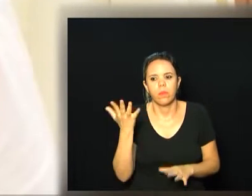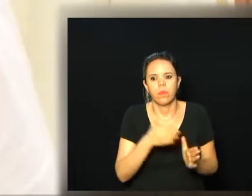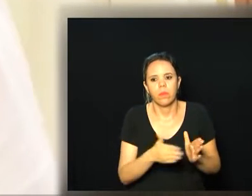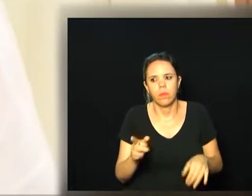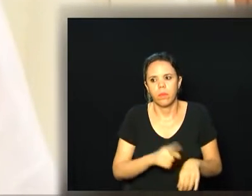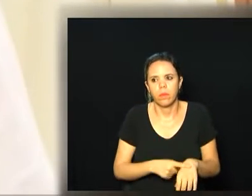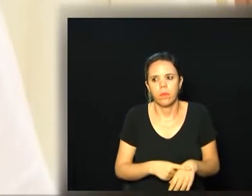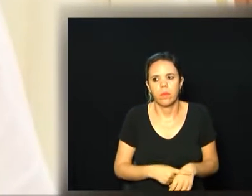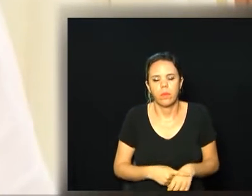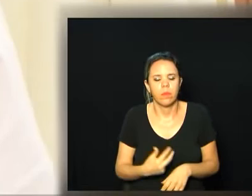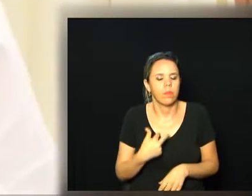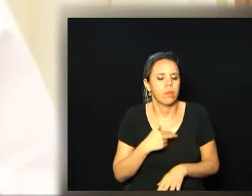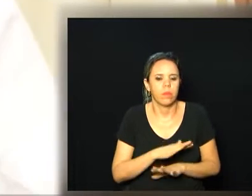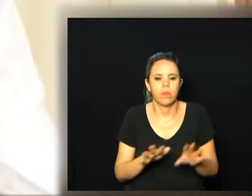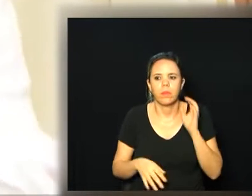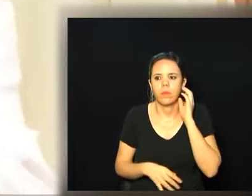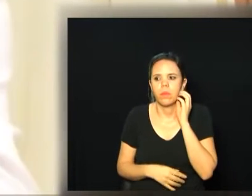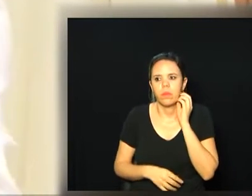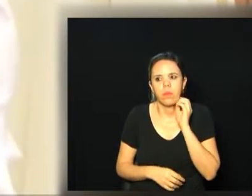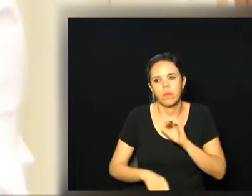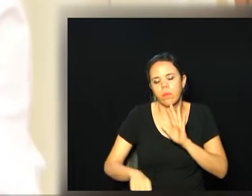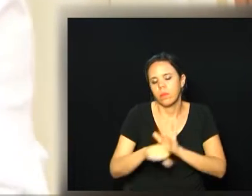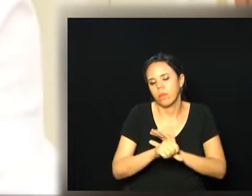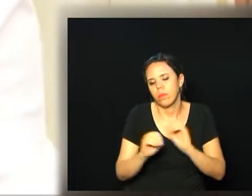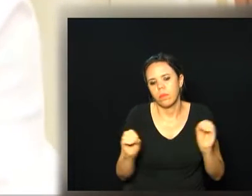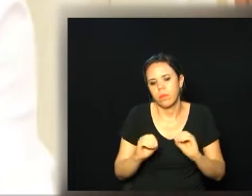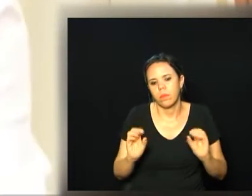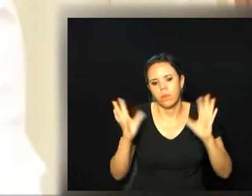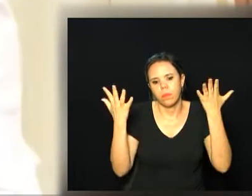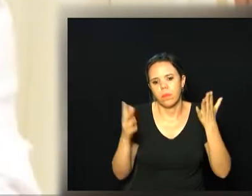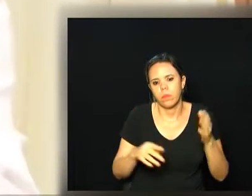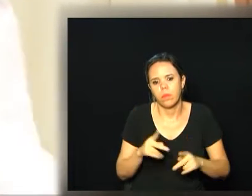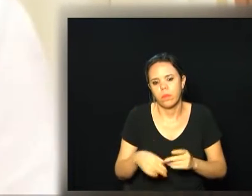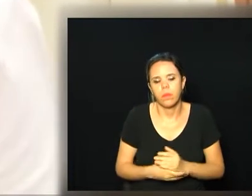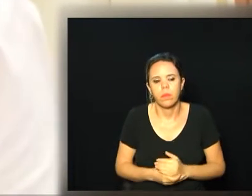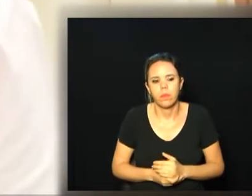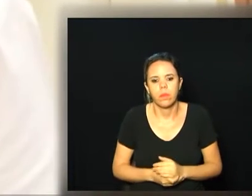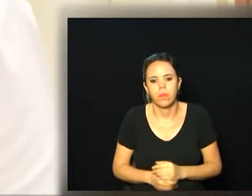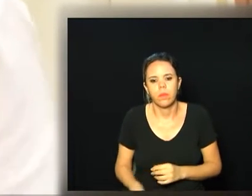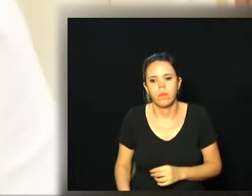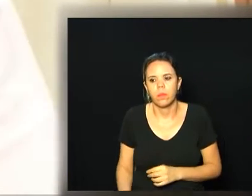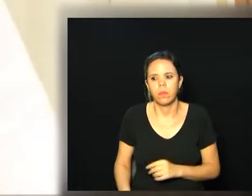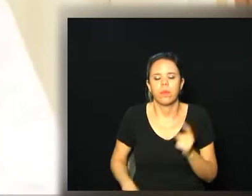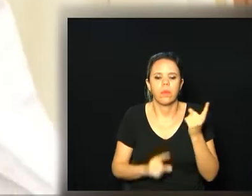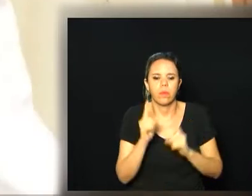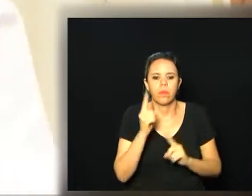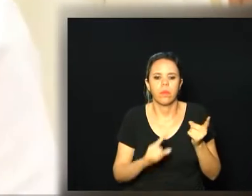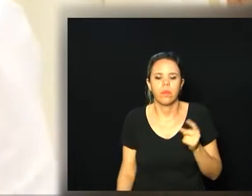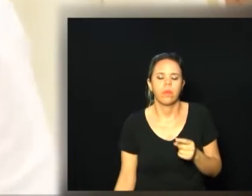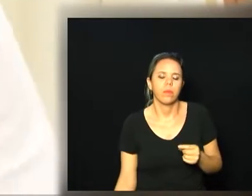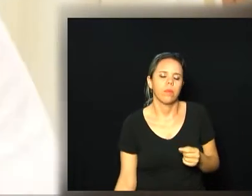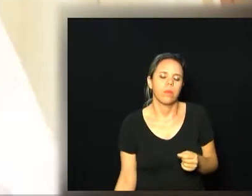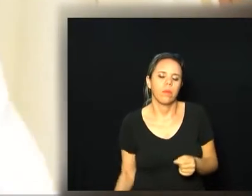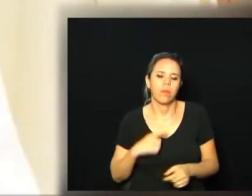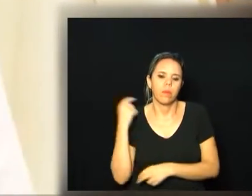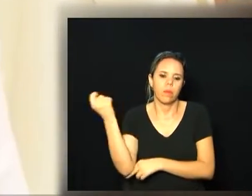nesse momento. Então, nós não podemos aqui criminalizar essa festa popular que é o carnaval, porque nós temos rodeios,